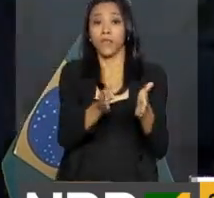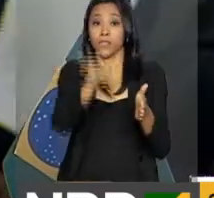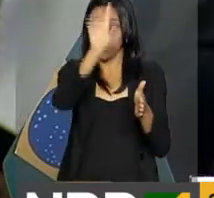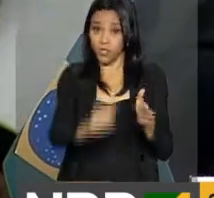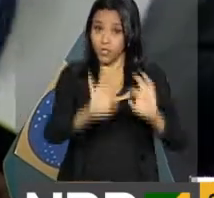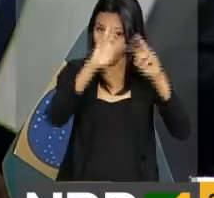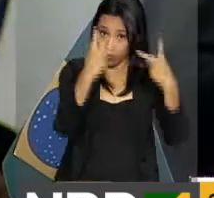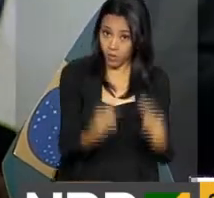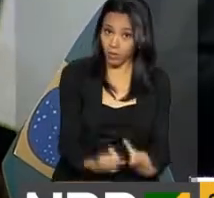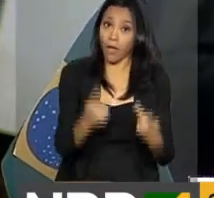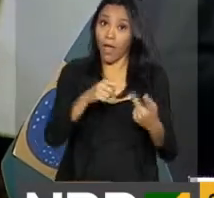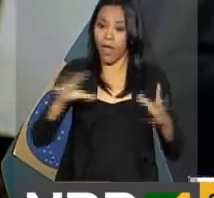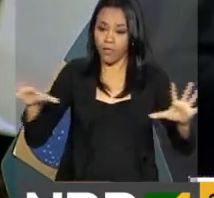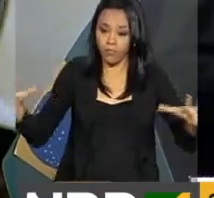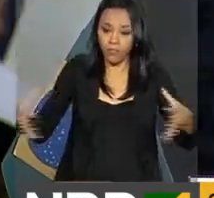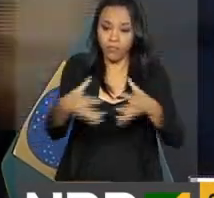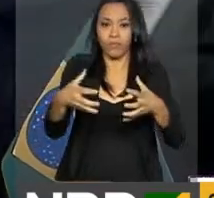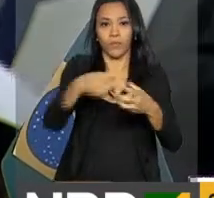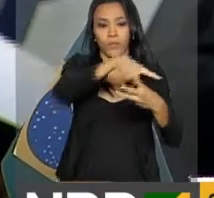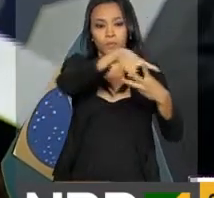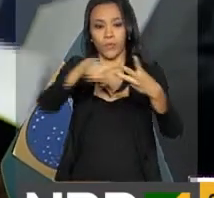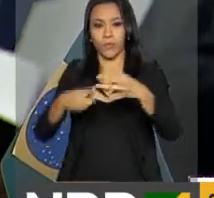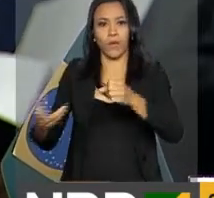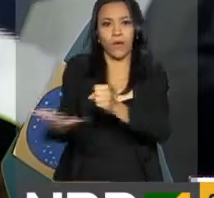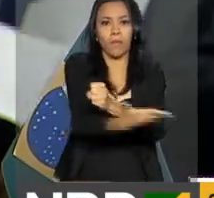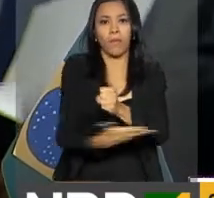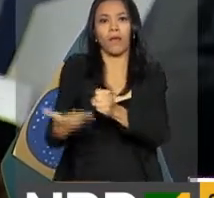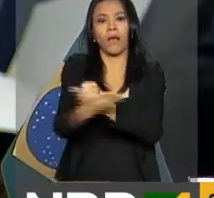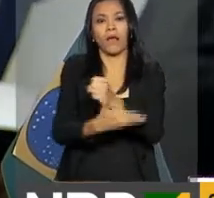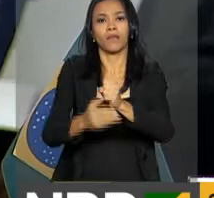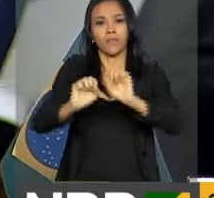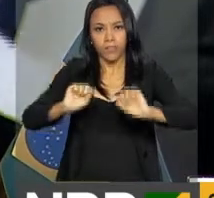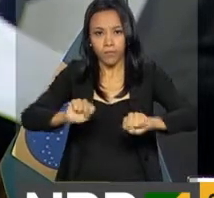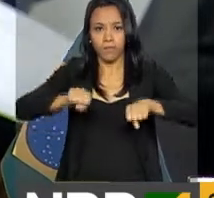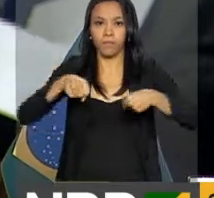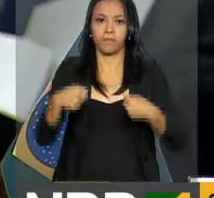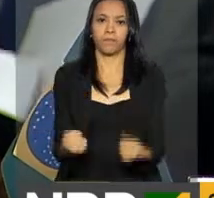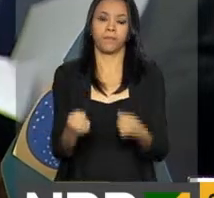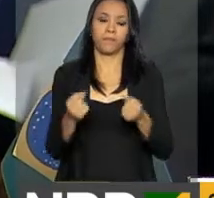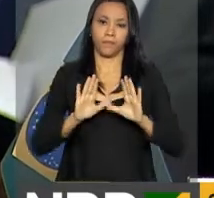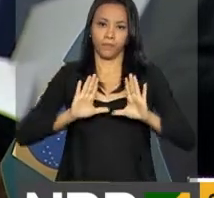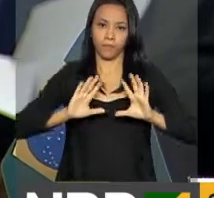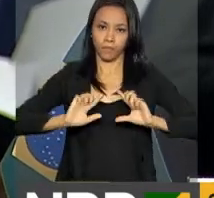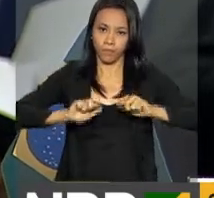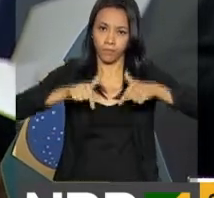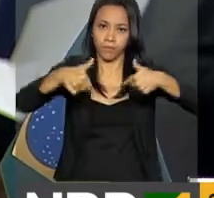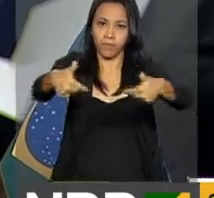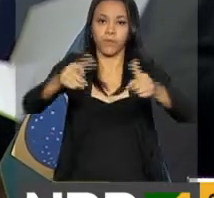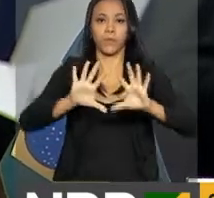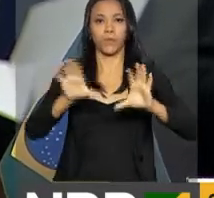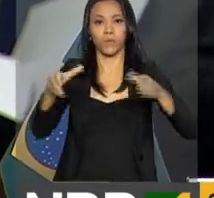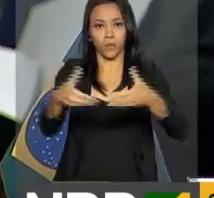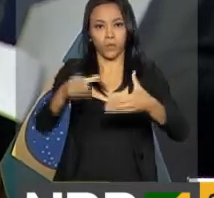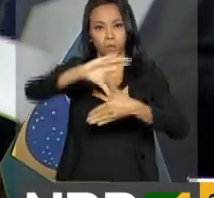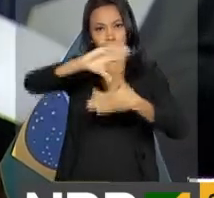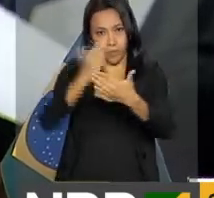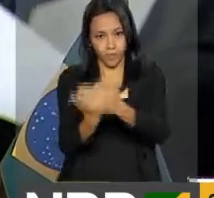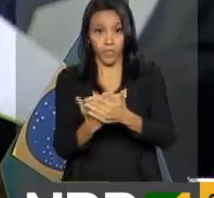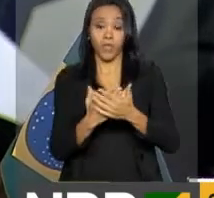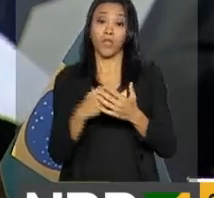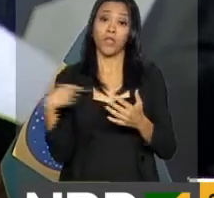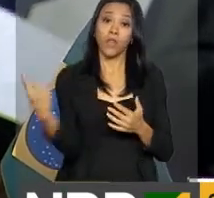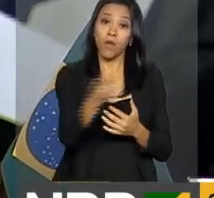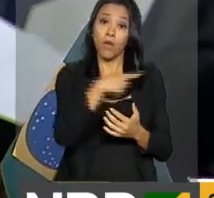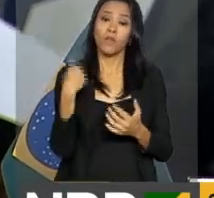os pilares de nossa integração e são esses pilares que, juntos, temos trabalhado